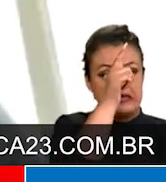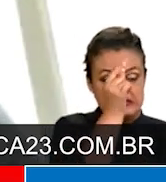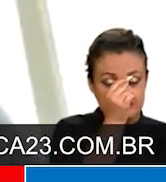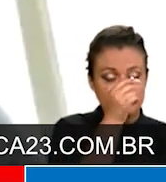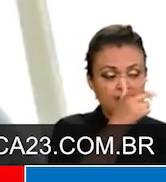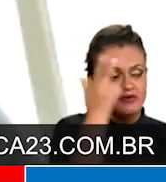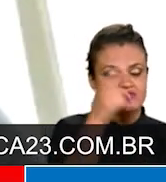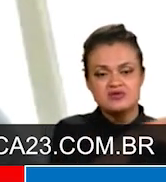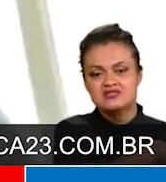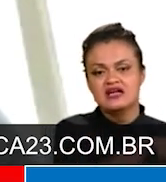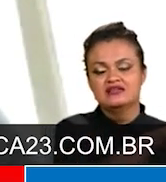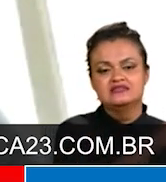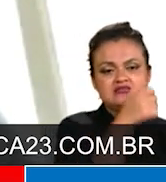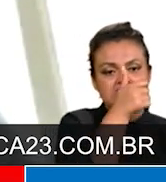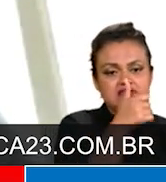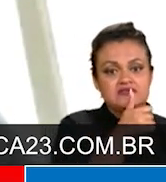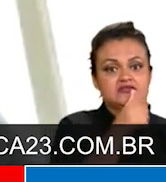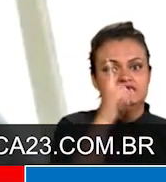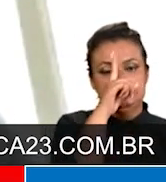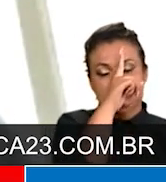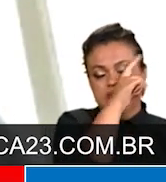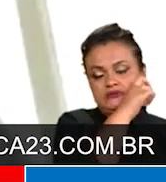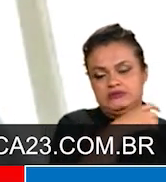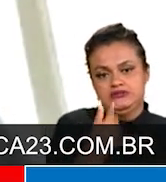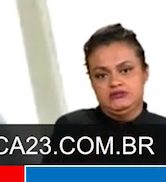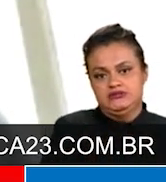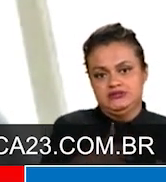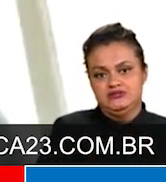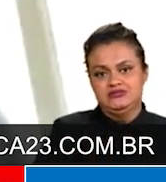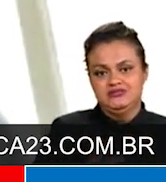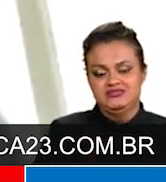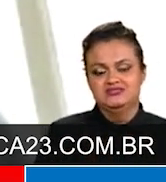a situação daqueles em que o sacrifício é muito custoso, é muito oneroso.